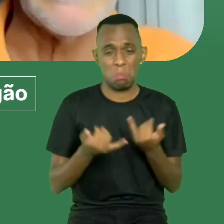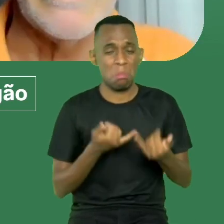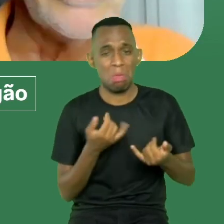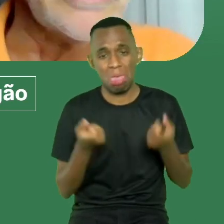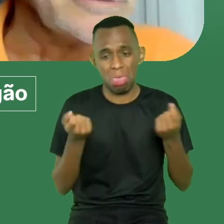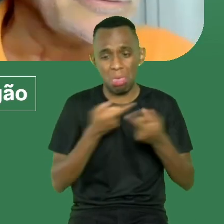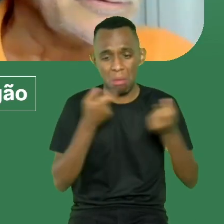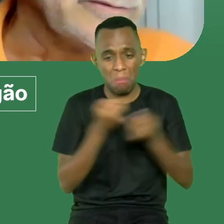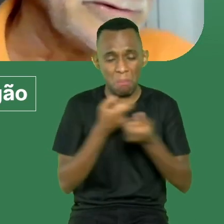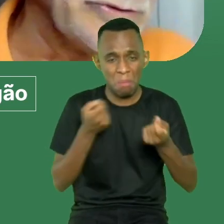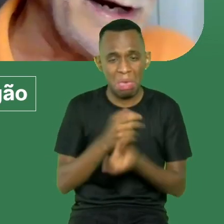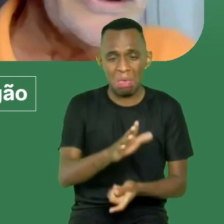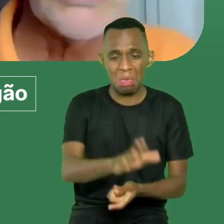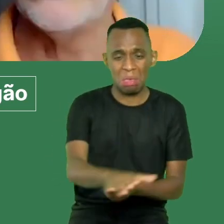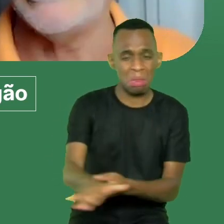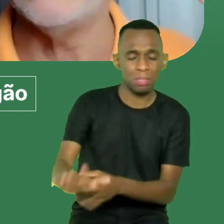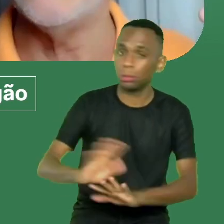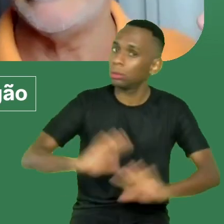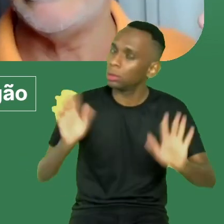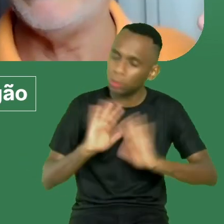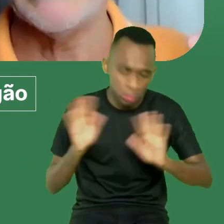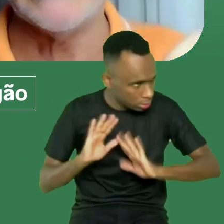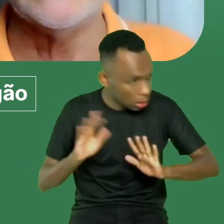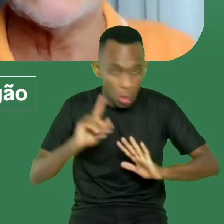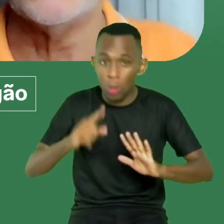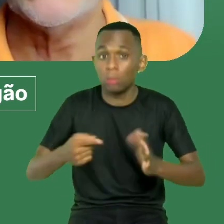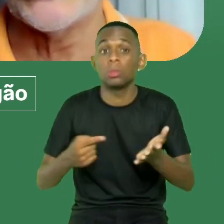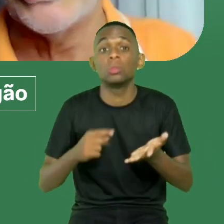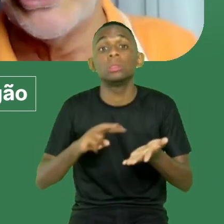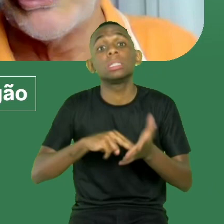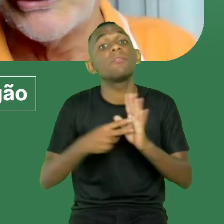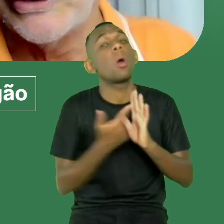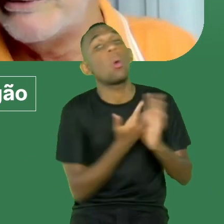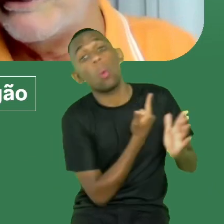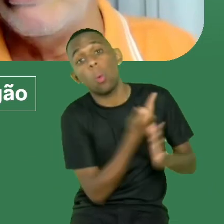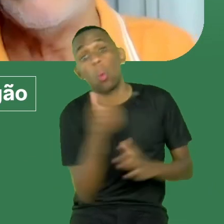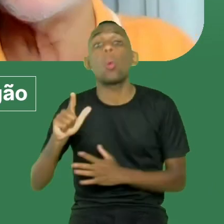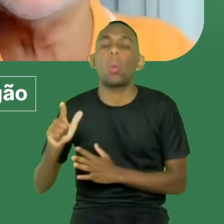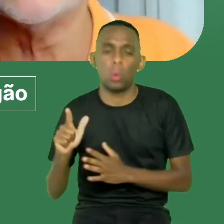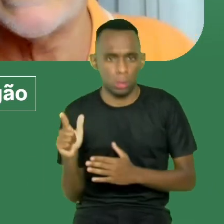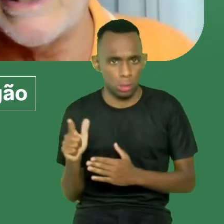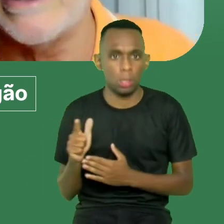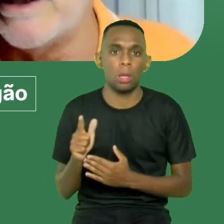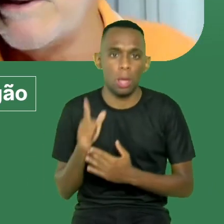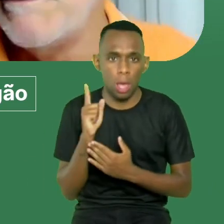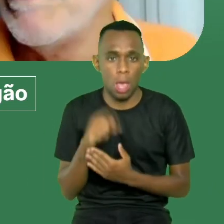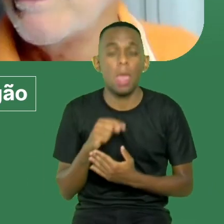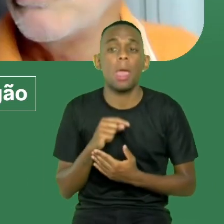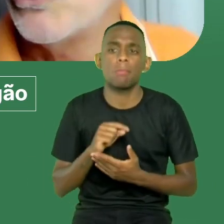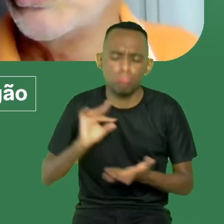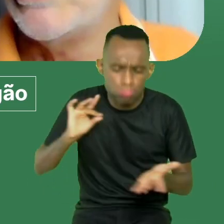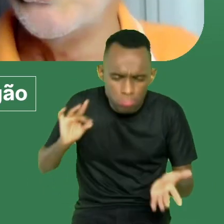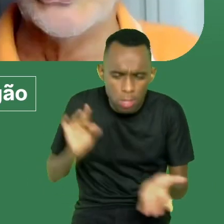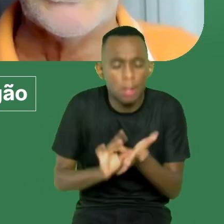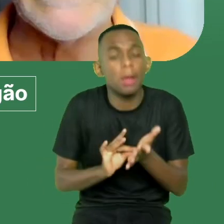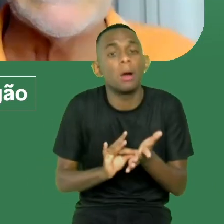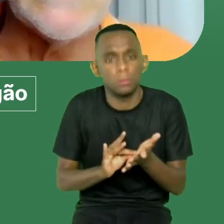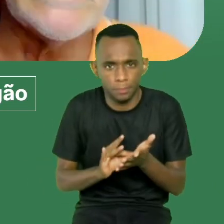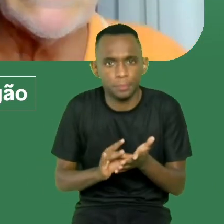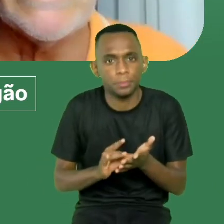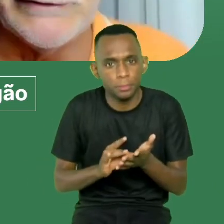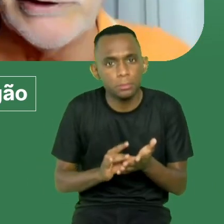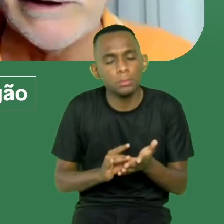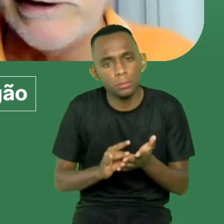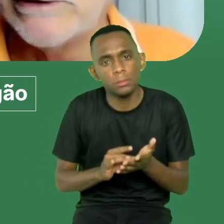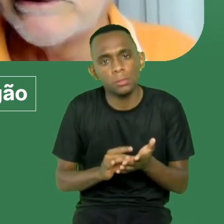para chegar não é isso, não é banalizar o discurso e infantilizar o conteúdo para